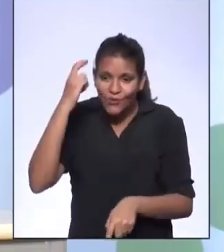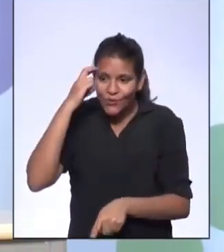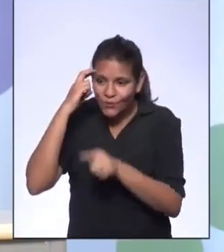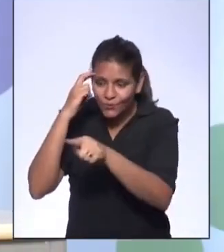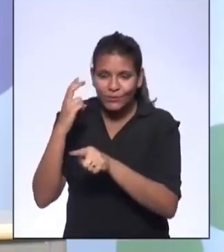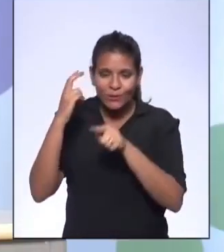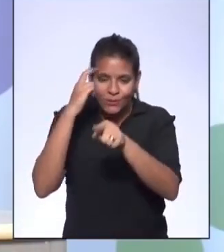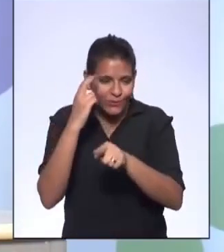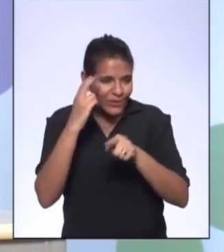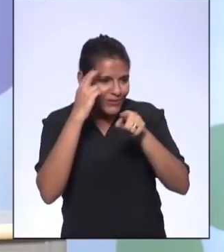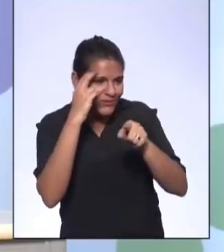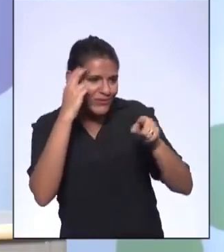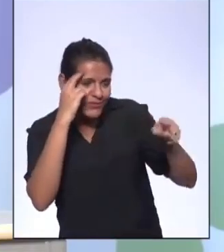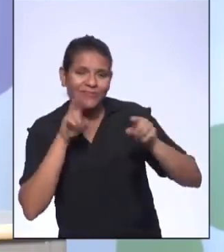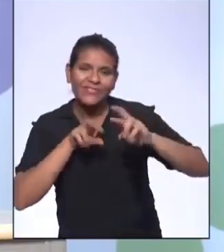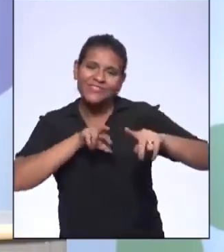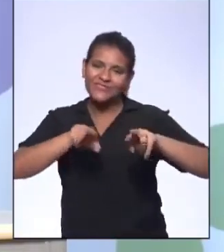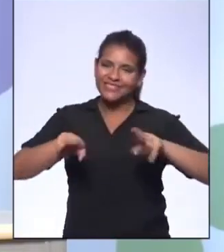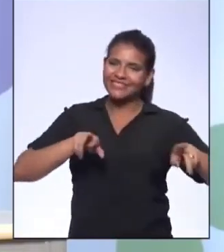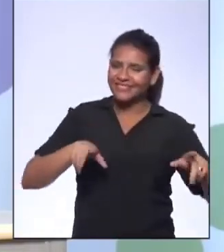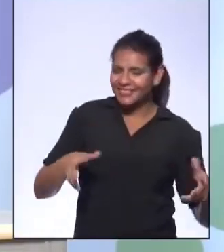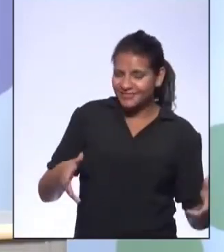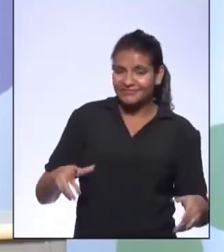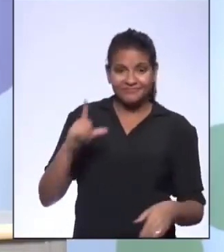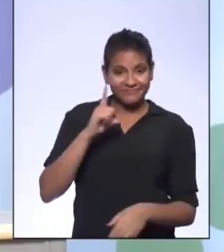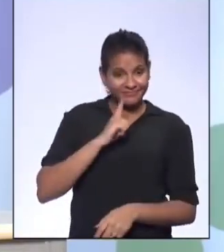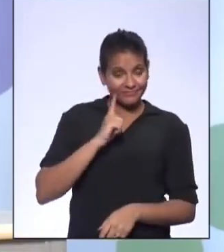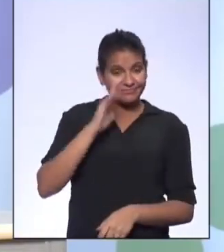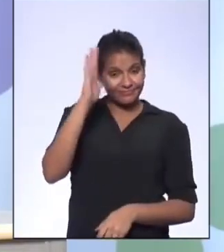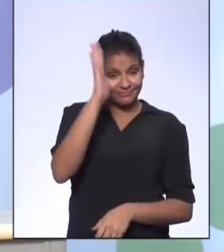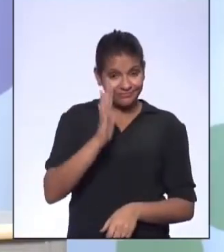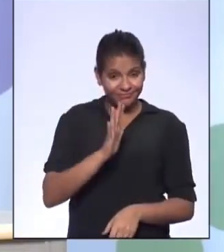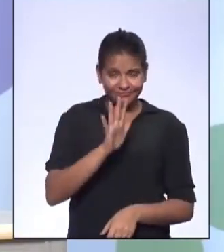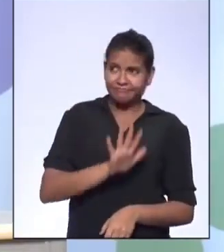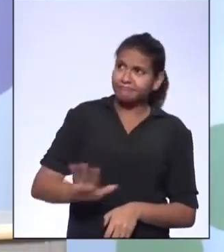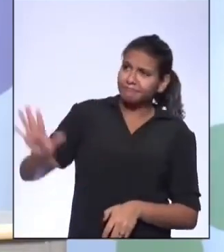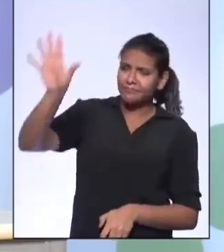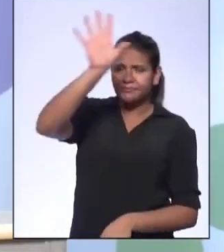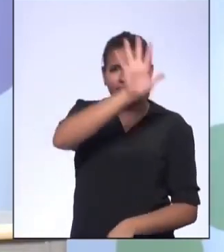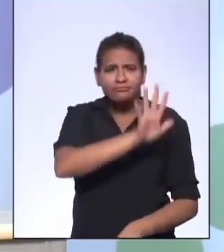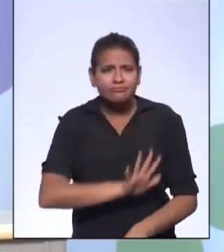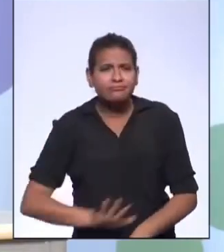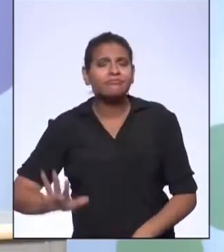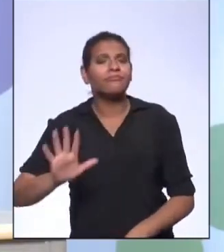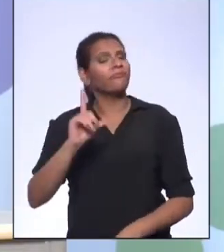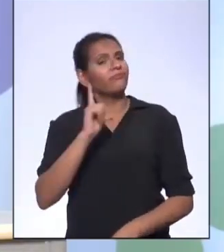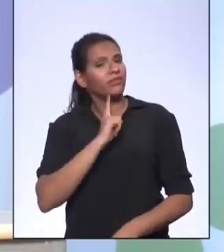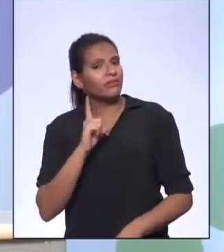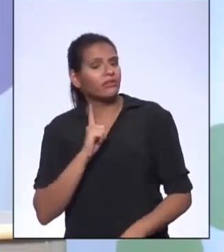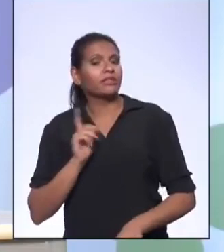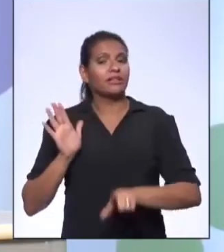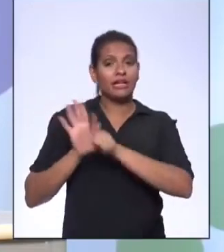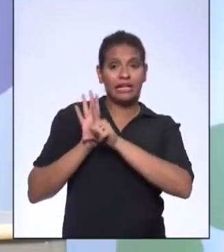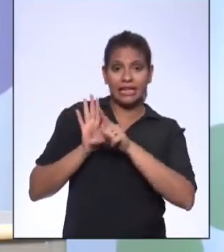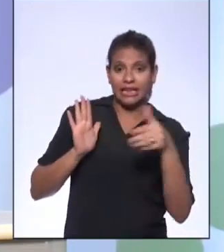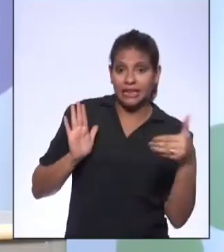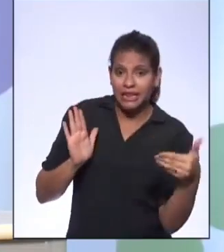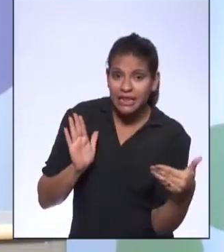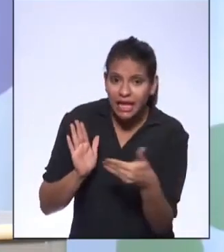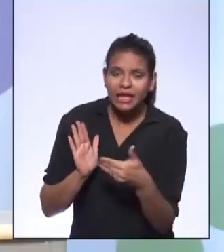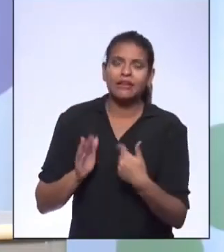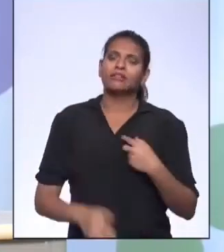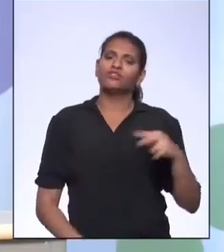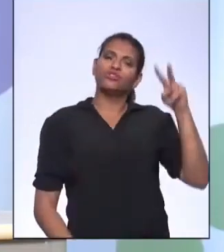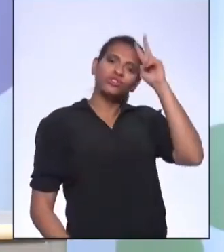território brasileiro, com a diversidade, com essa unidade do país, das leis e de uma história comum,